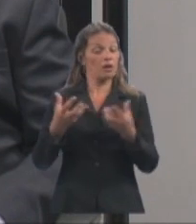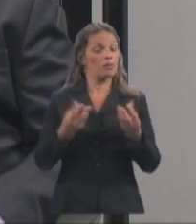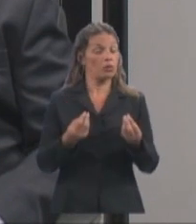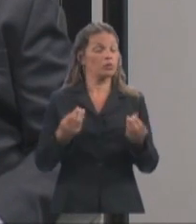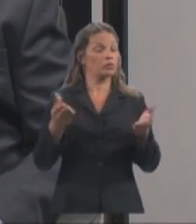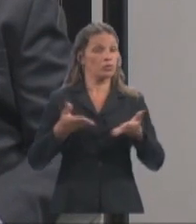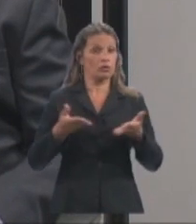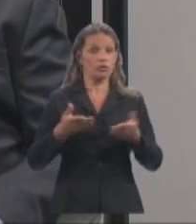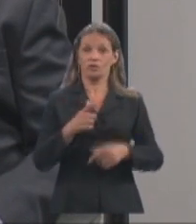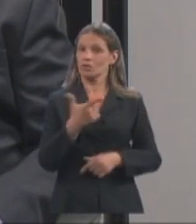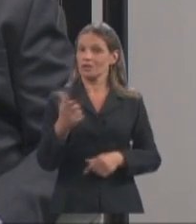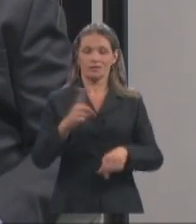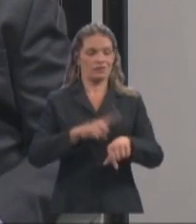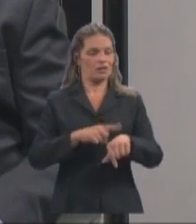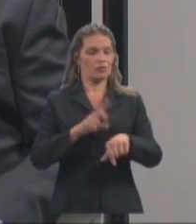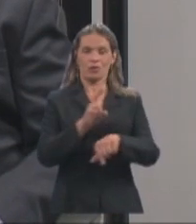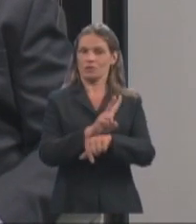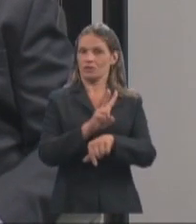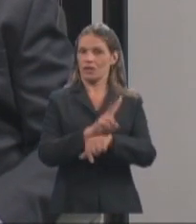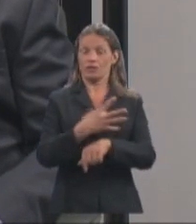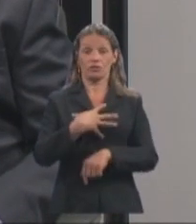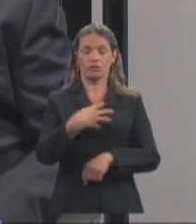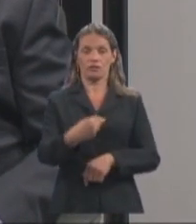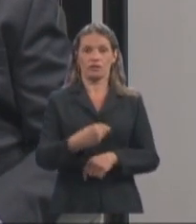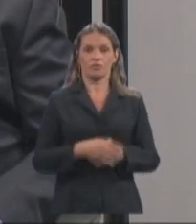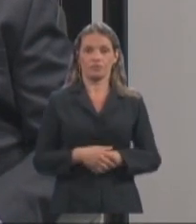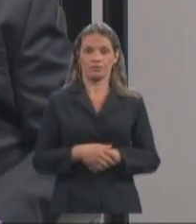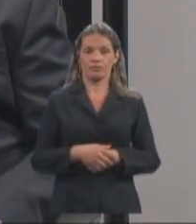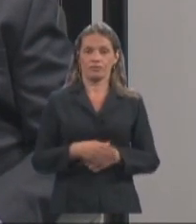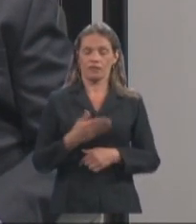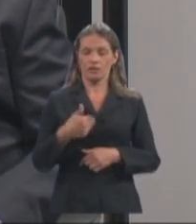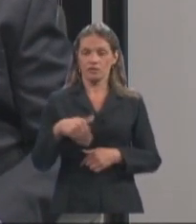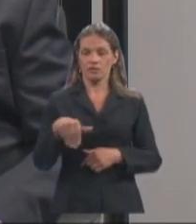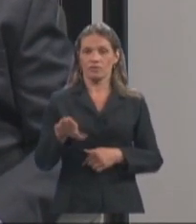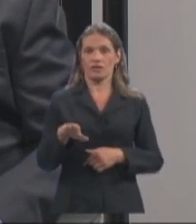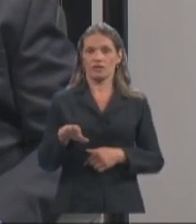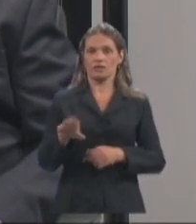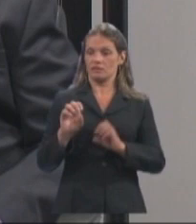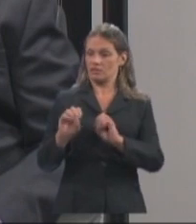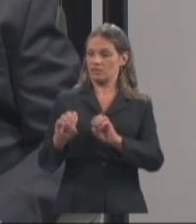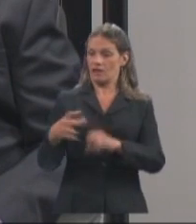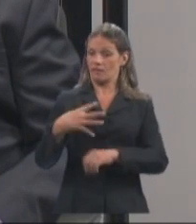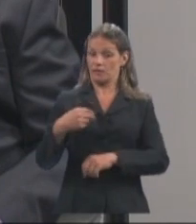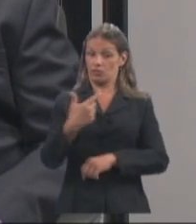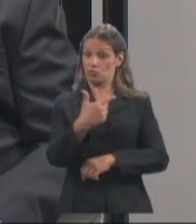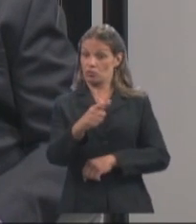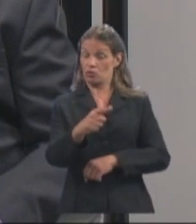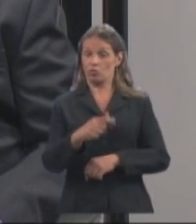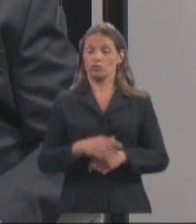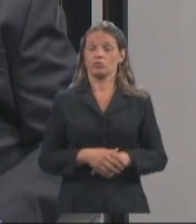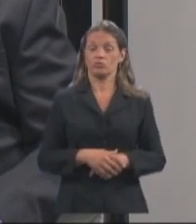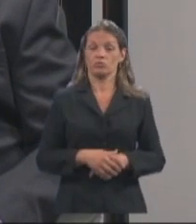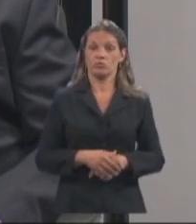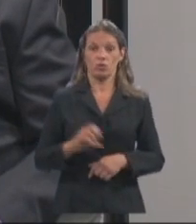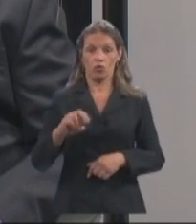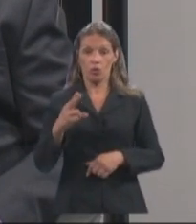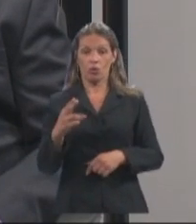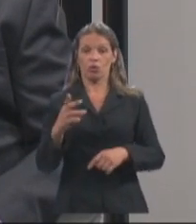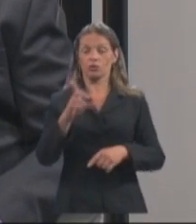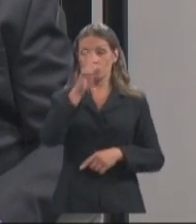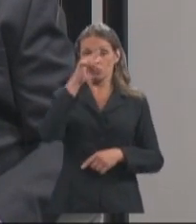empregos então a gente não tem tempo para cuidar dos filhos a gente vai dar aula cuida dos filhos dos outros nós vamos para nossas unidades